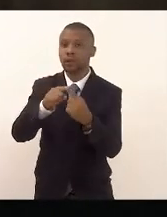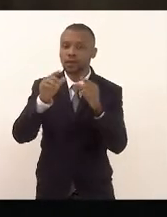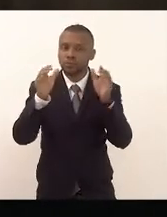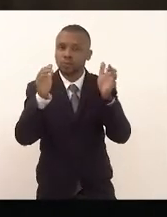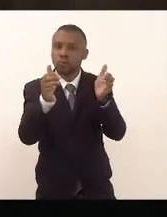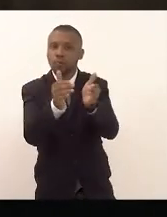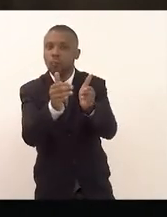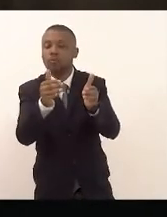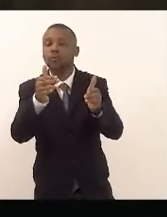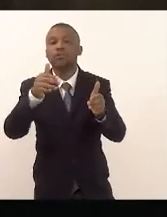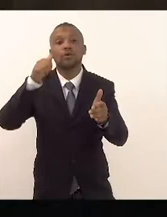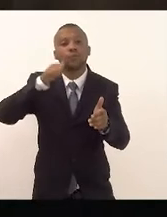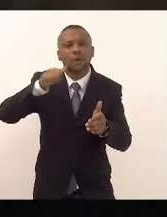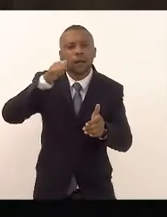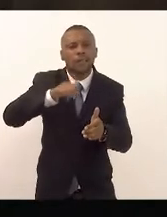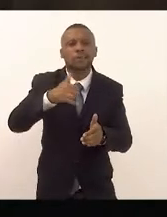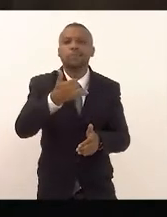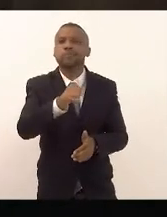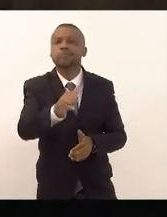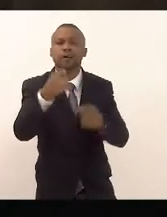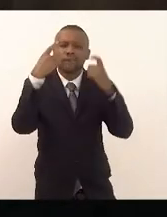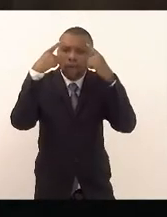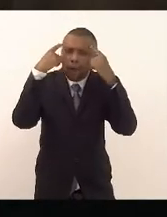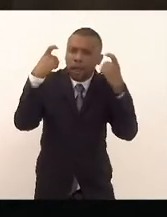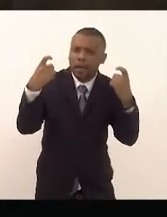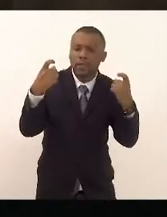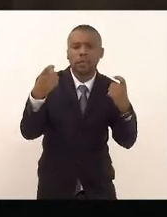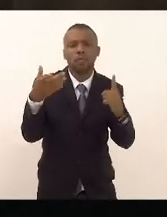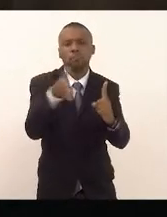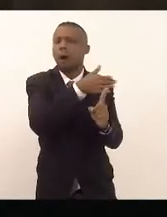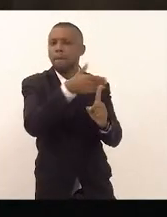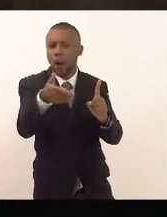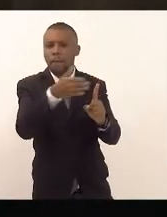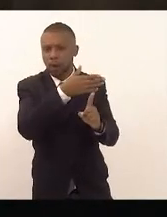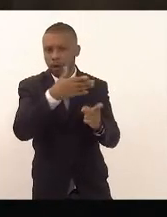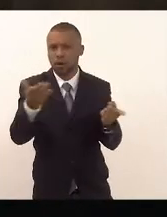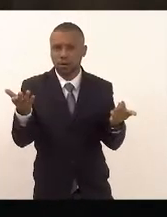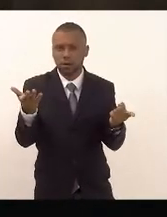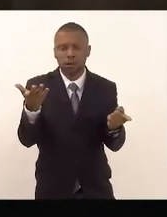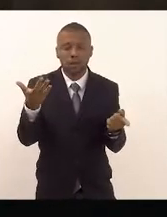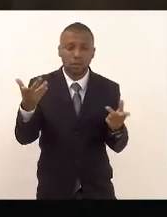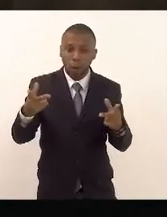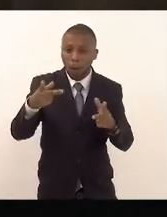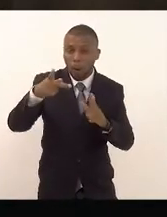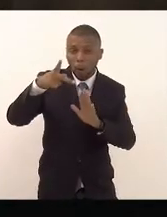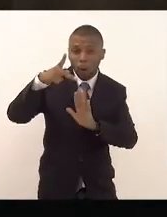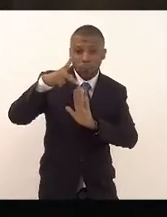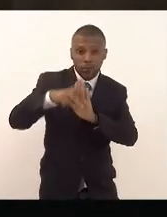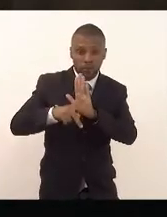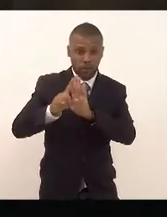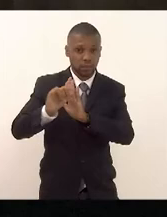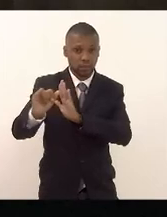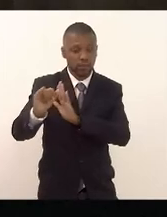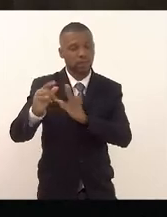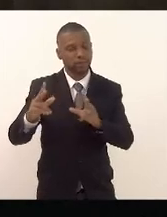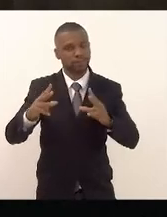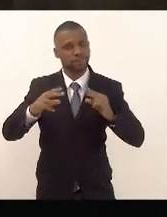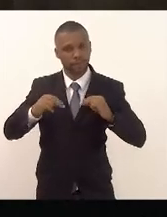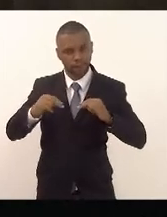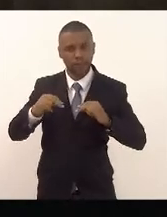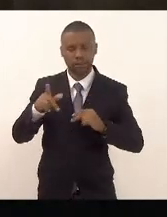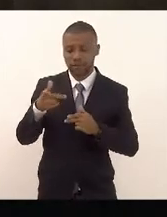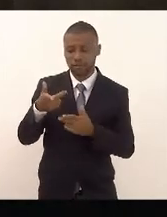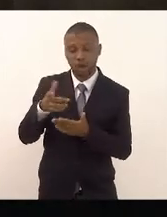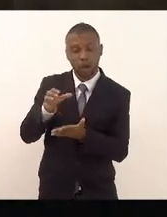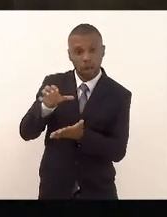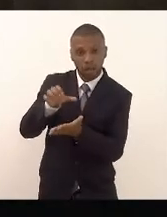de violação e violência doméstica. O projeto, como eu disse, é meritório, por estabelecer essa reserva de vaga,